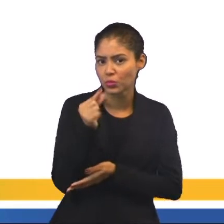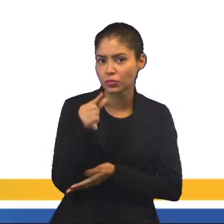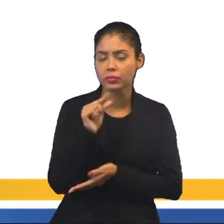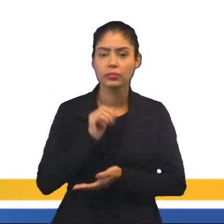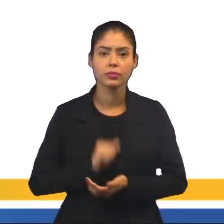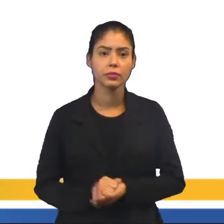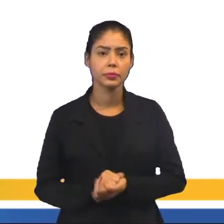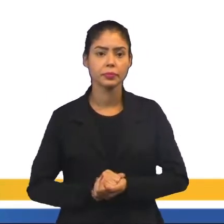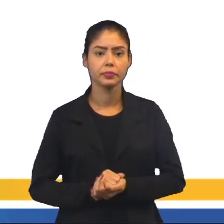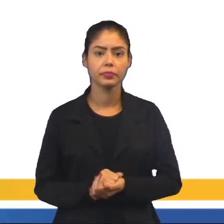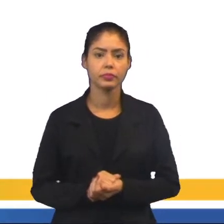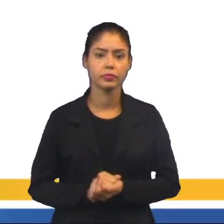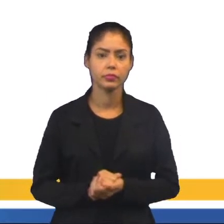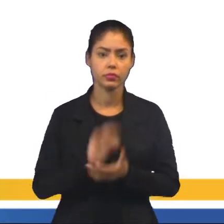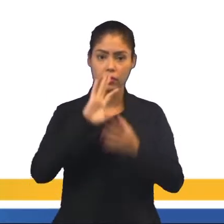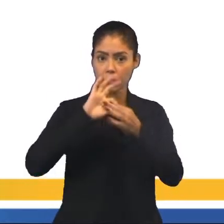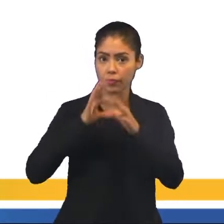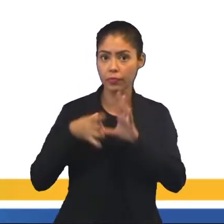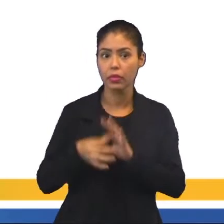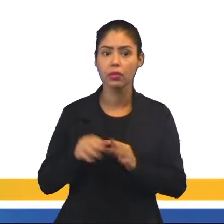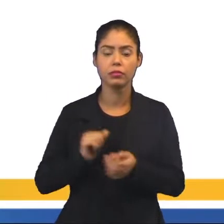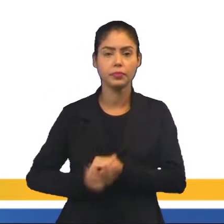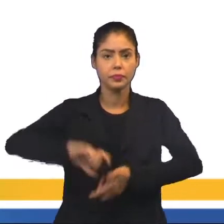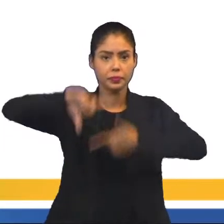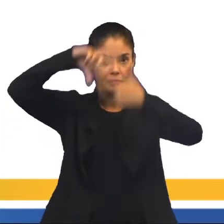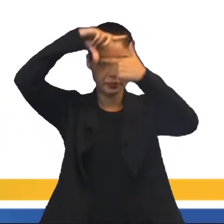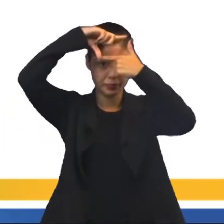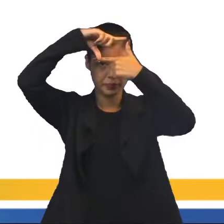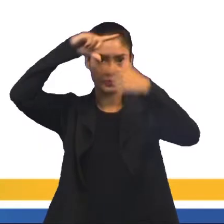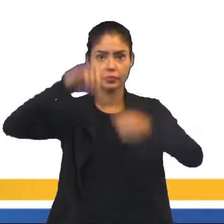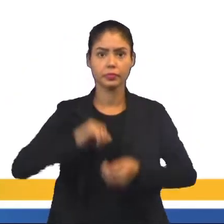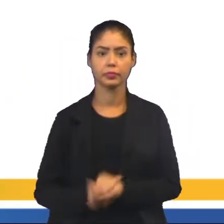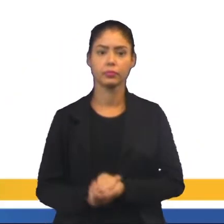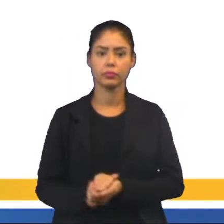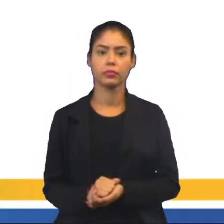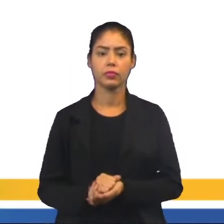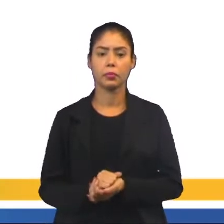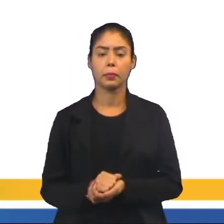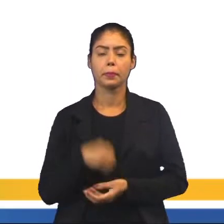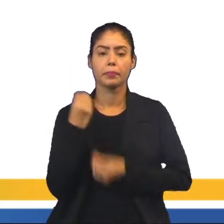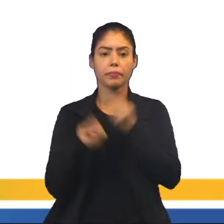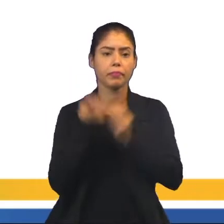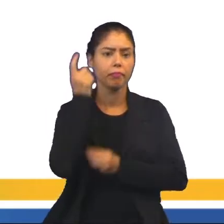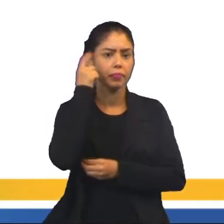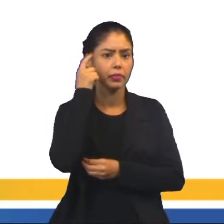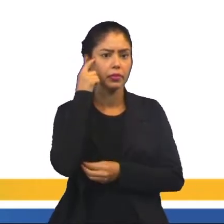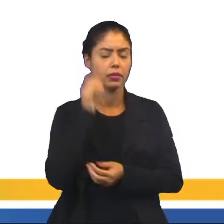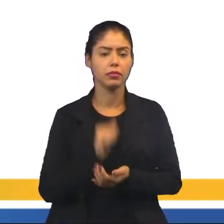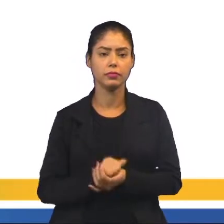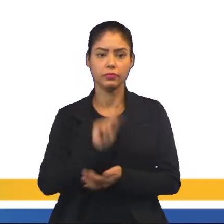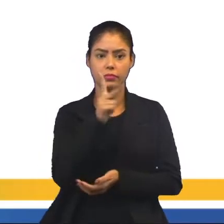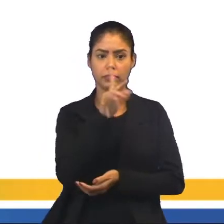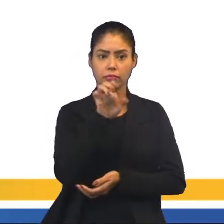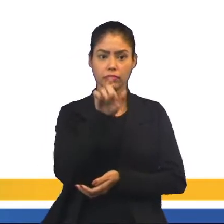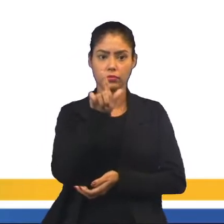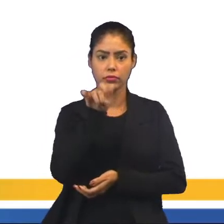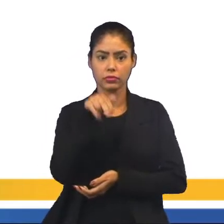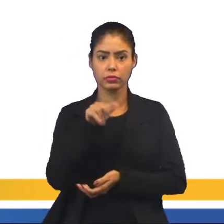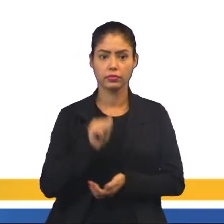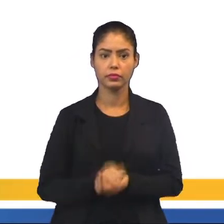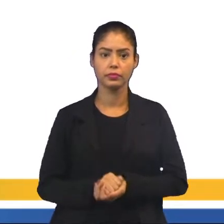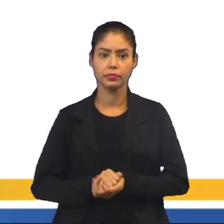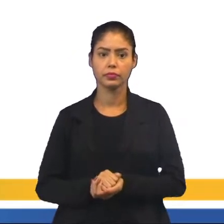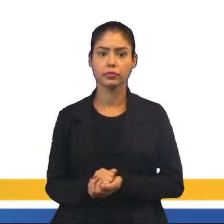pouco sobre essa contextualização da alienação, certo? Vai começar com o pensador, conhecido como